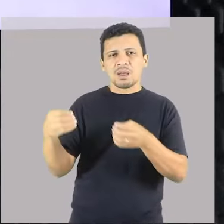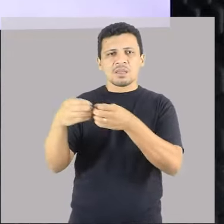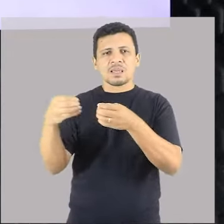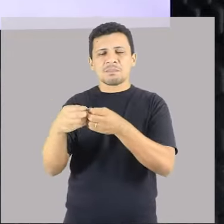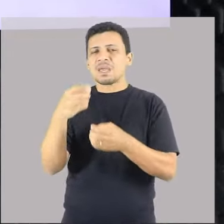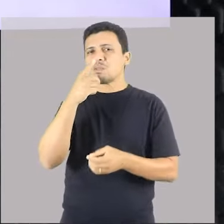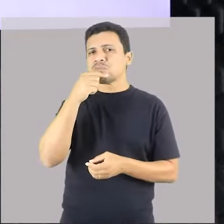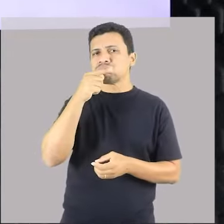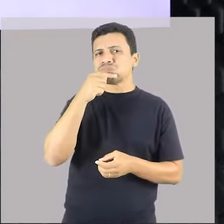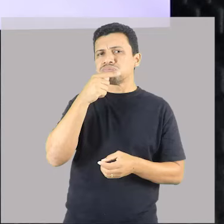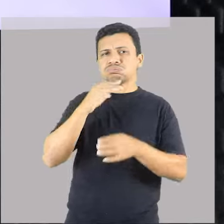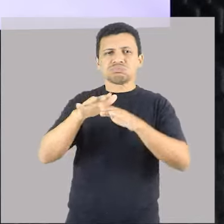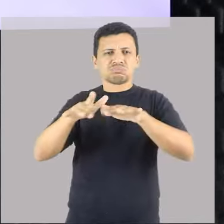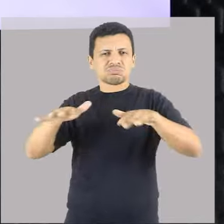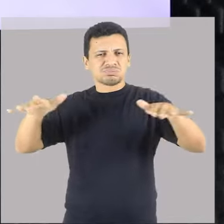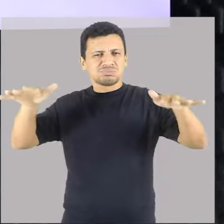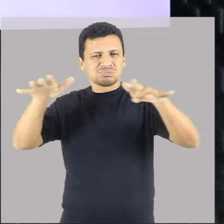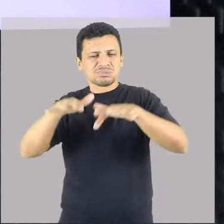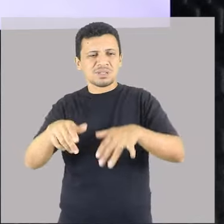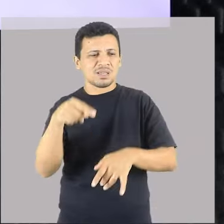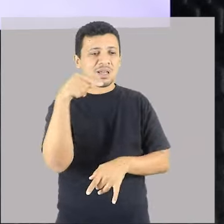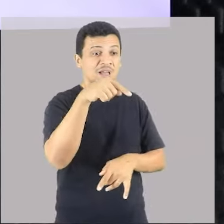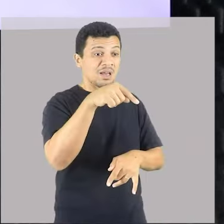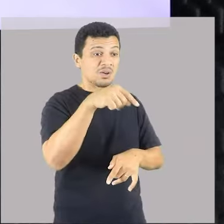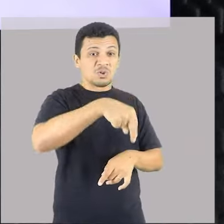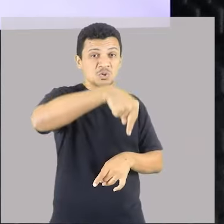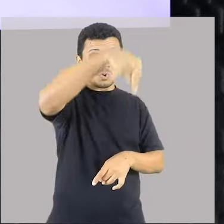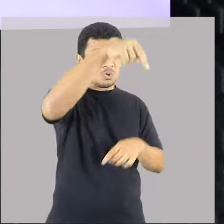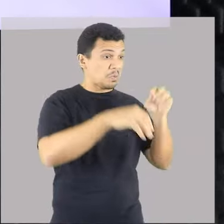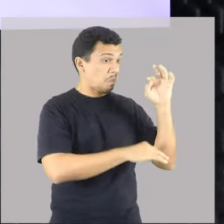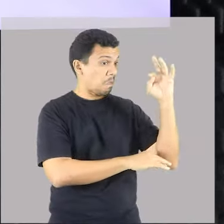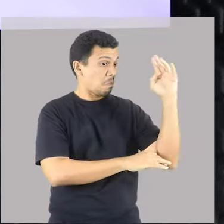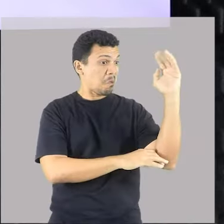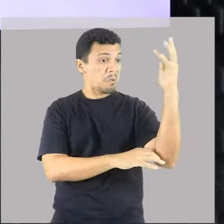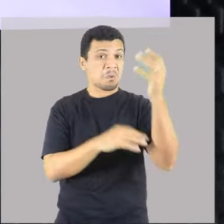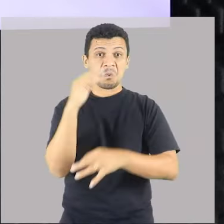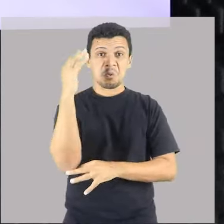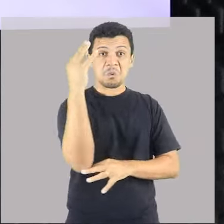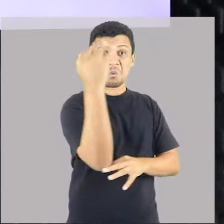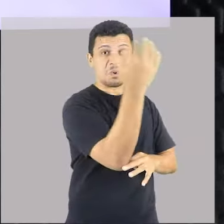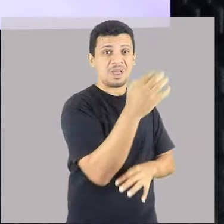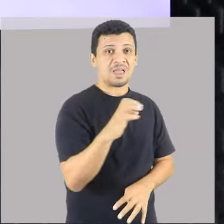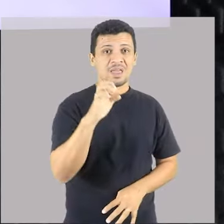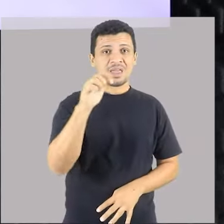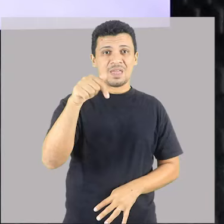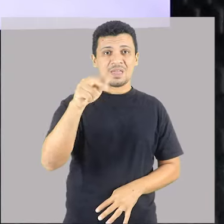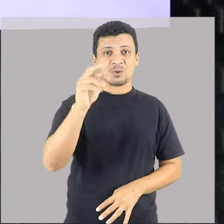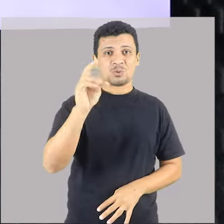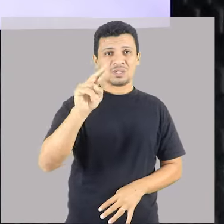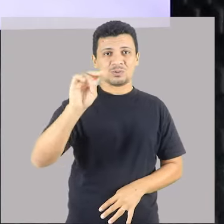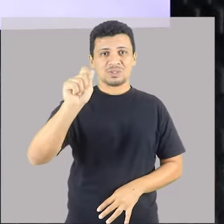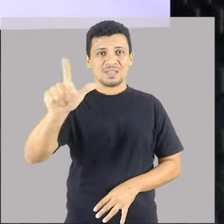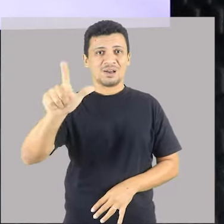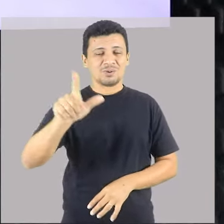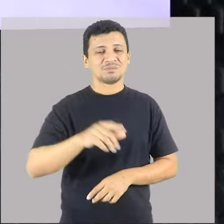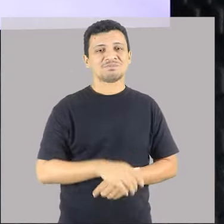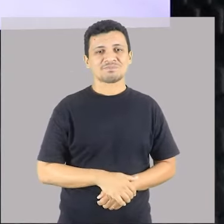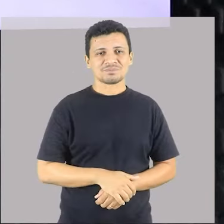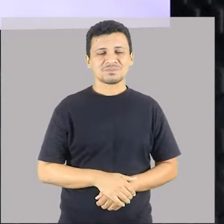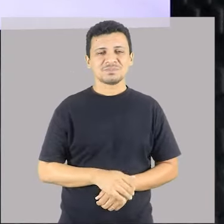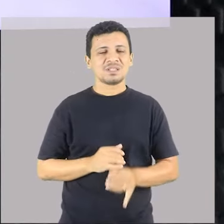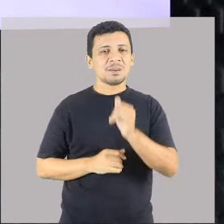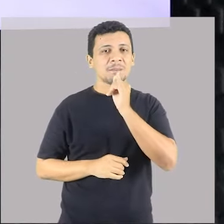quando a gente vem pro norte do país nós temos ali florestas equatoriais Como a Floresta Amazônica Tá certo vamos pegar por exemplo a região sudeste